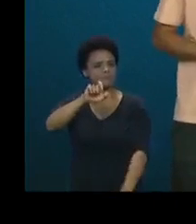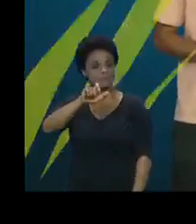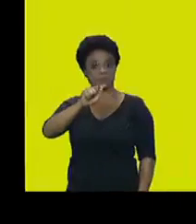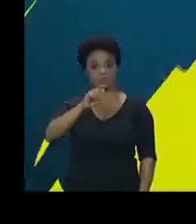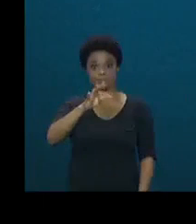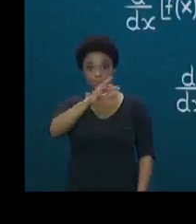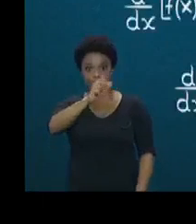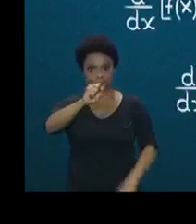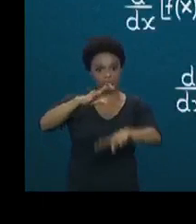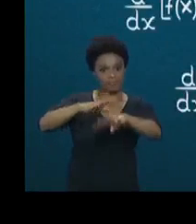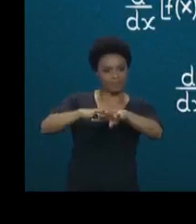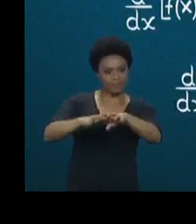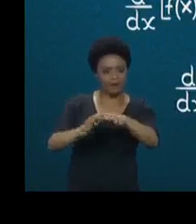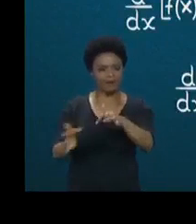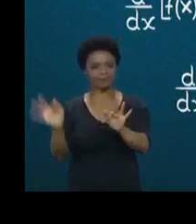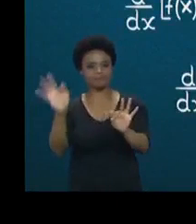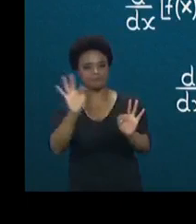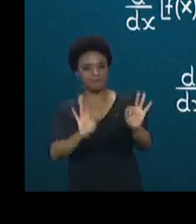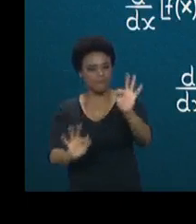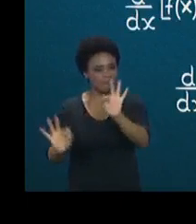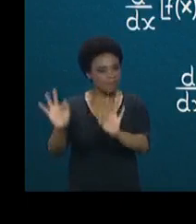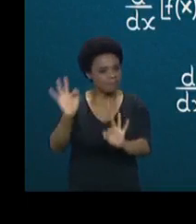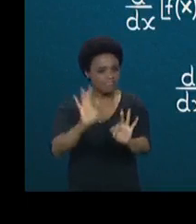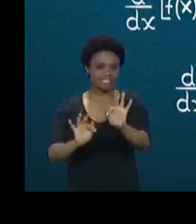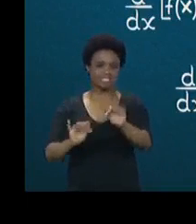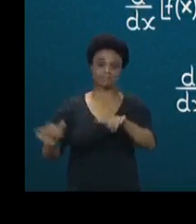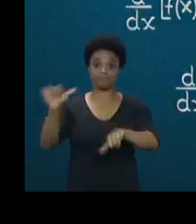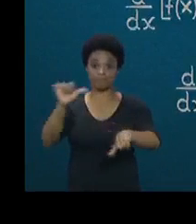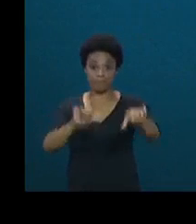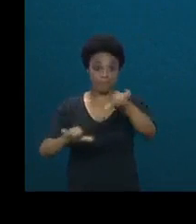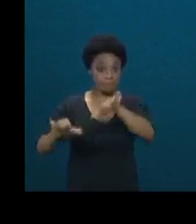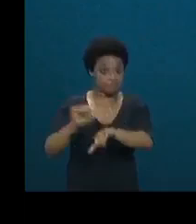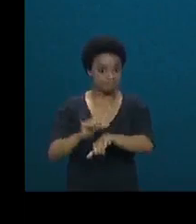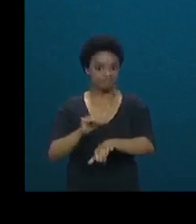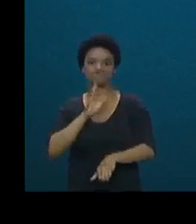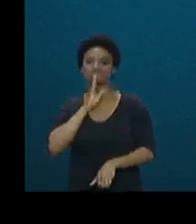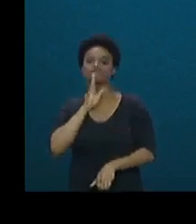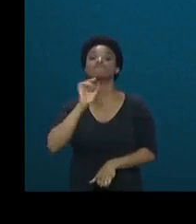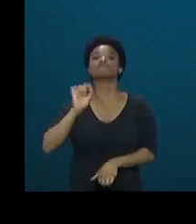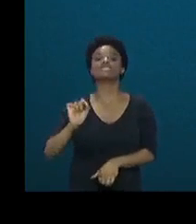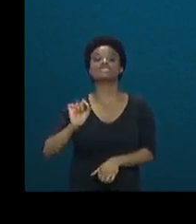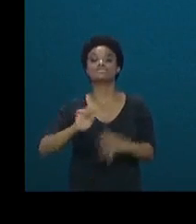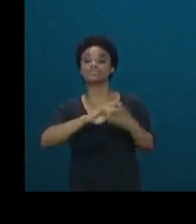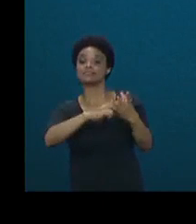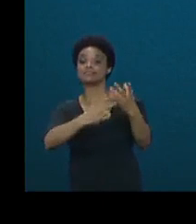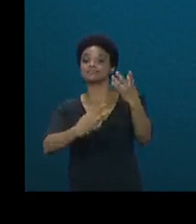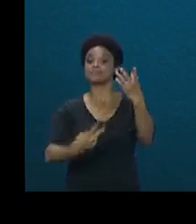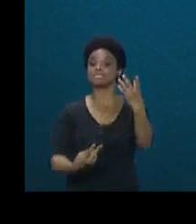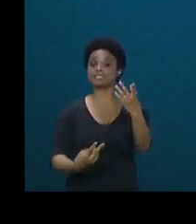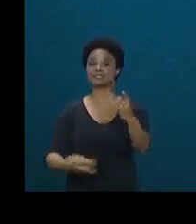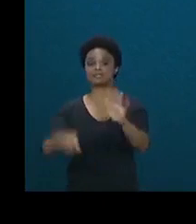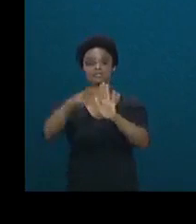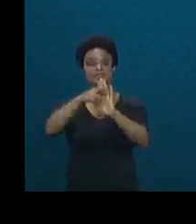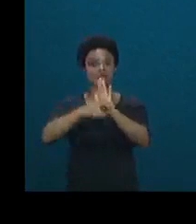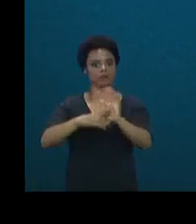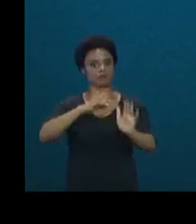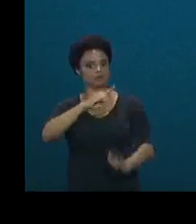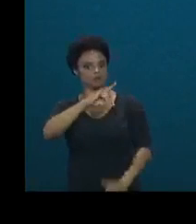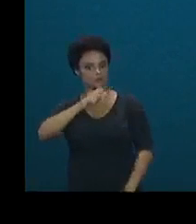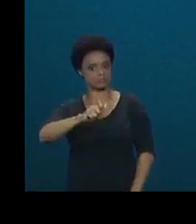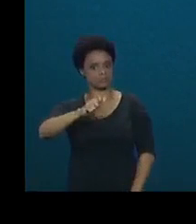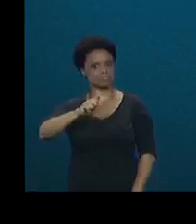estudar: derivada do produto e quociente, regra da cadeia, derivada